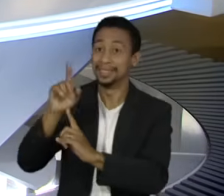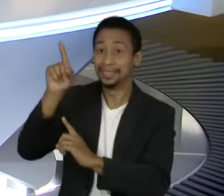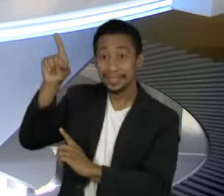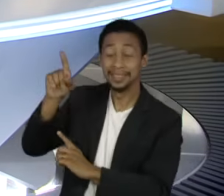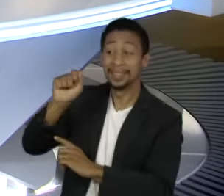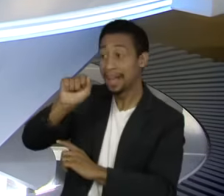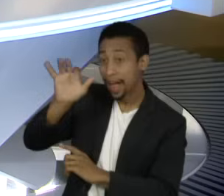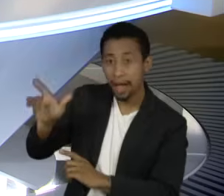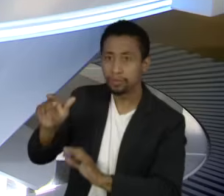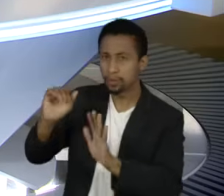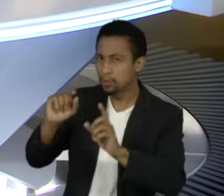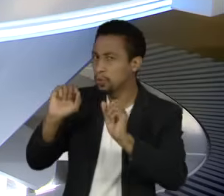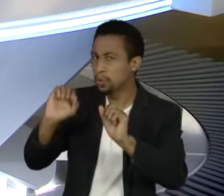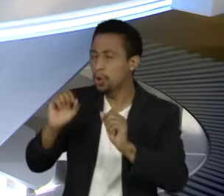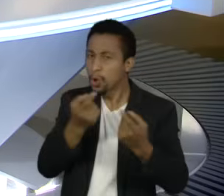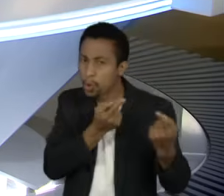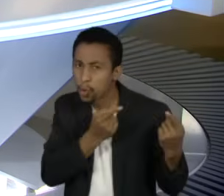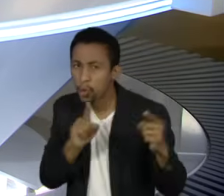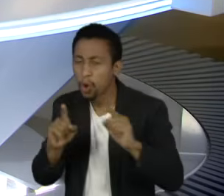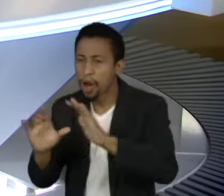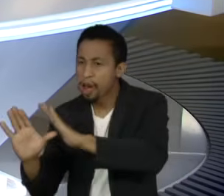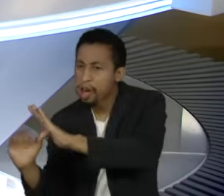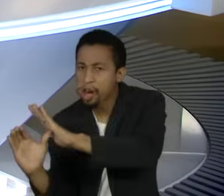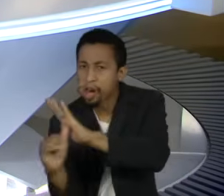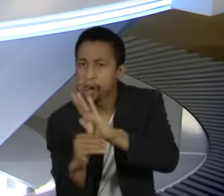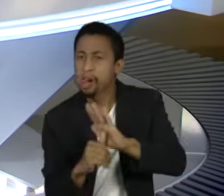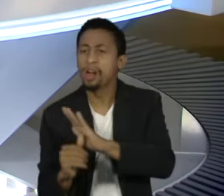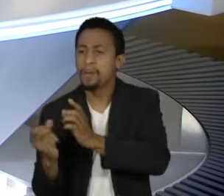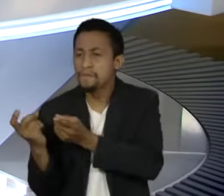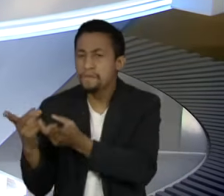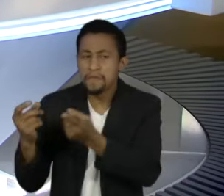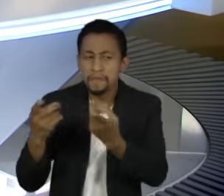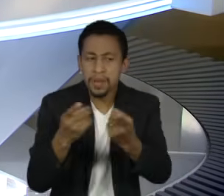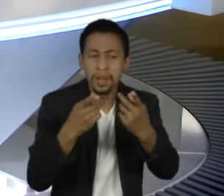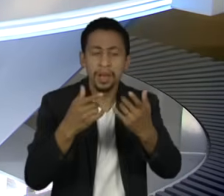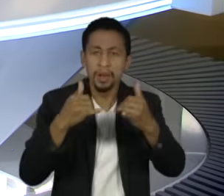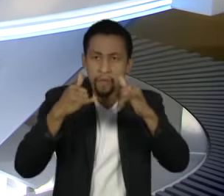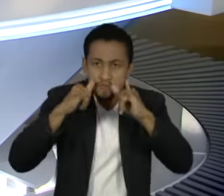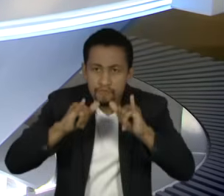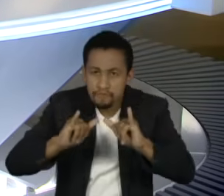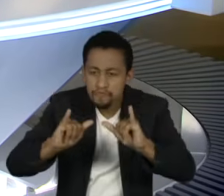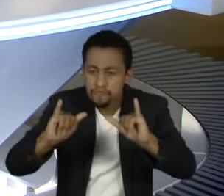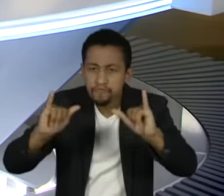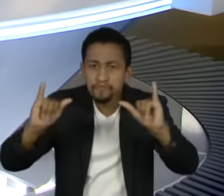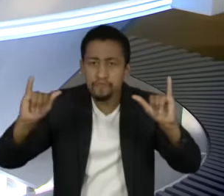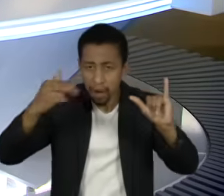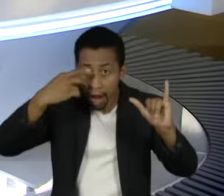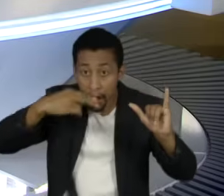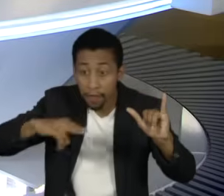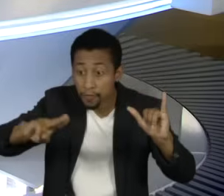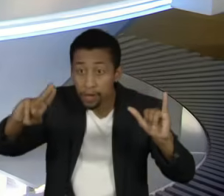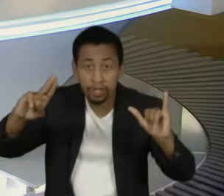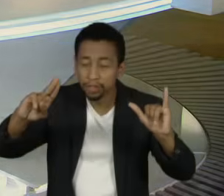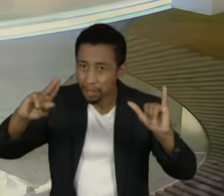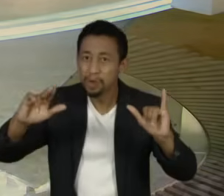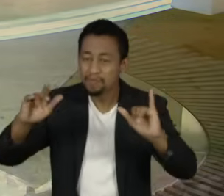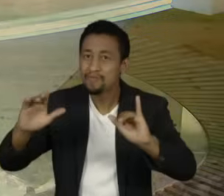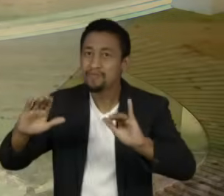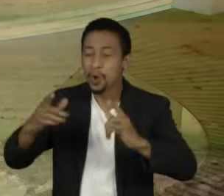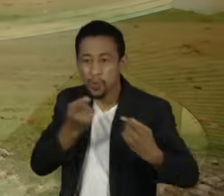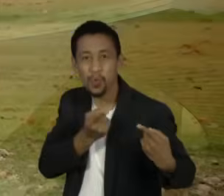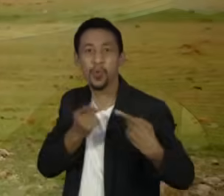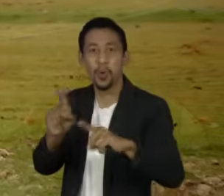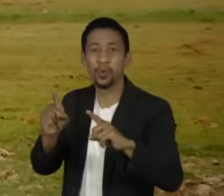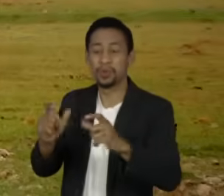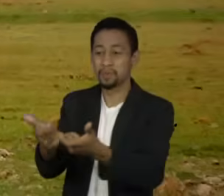ao contrabando de marfim e as chuvas dos últimos anos, que aumentaram em áreas de vegetação, são as principais responsáveis pelo